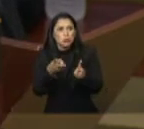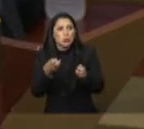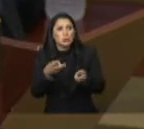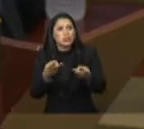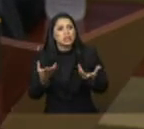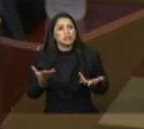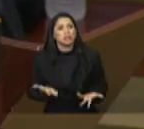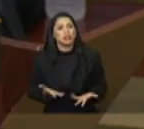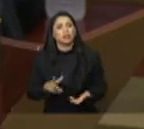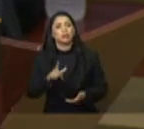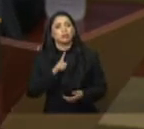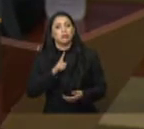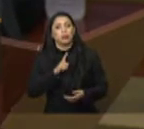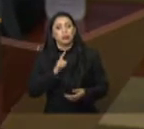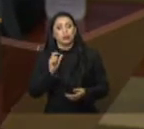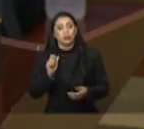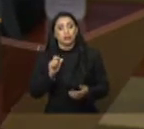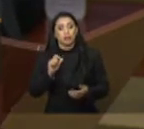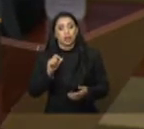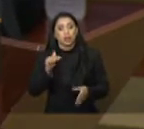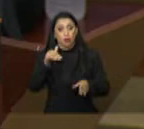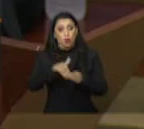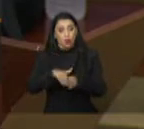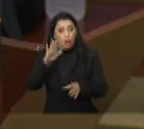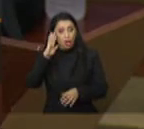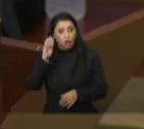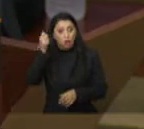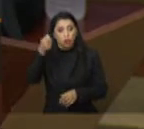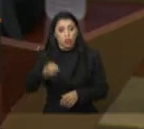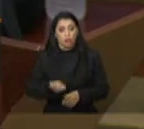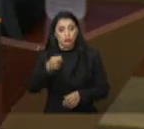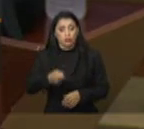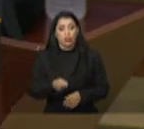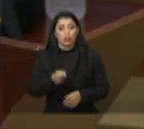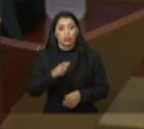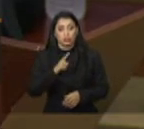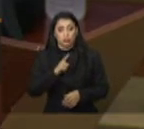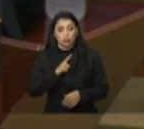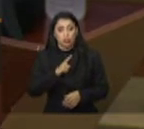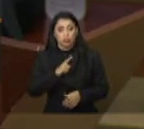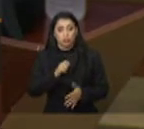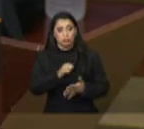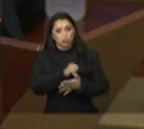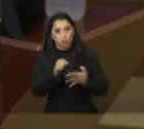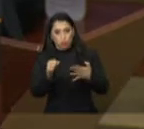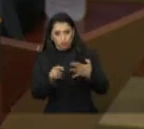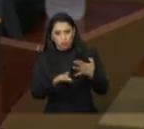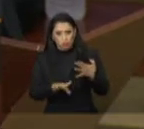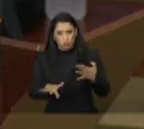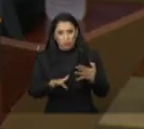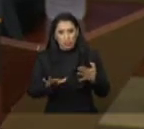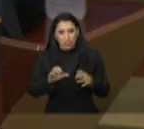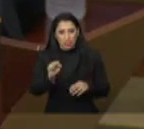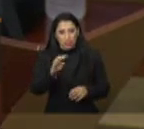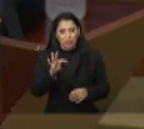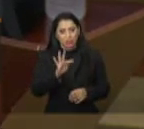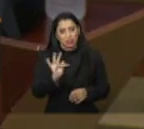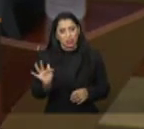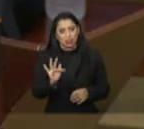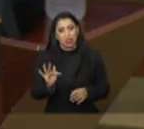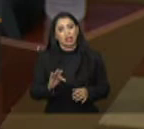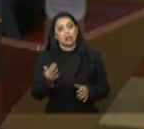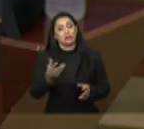de reparo no acórdão recorrido que fez a devida adequação da jurisprudência desta corte ao caso concreto